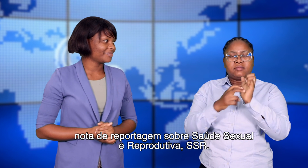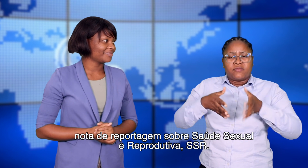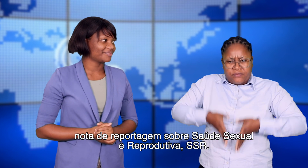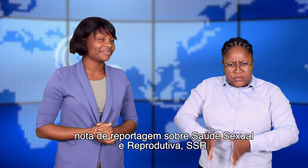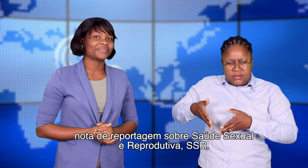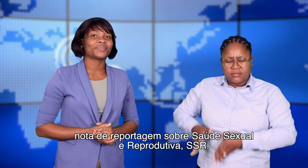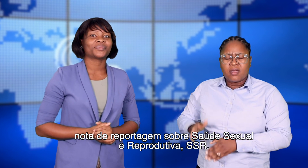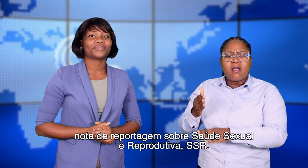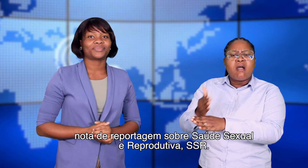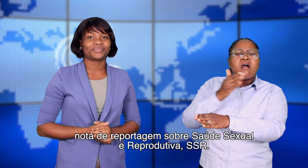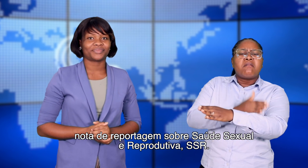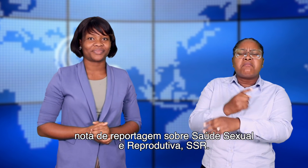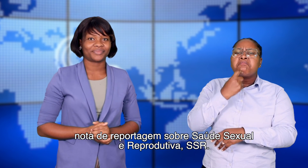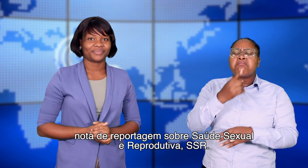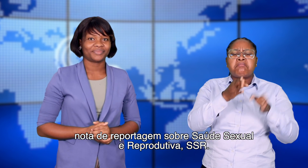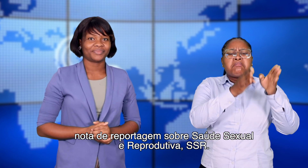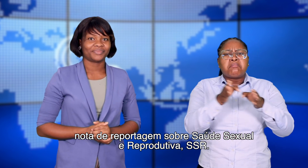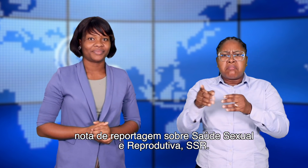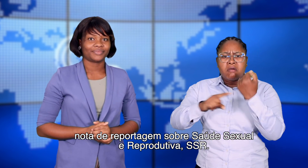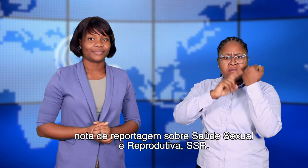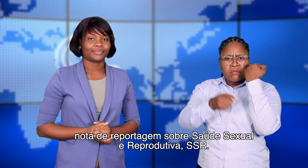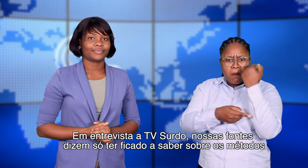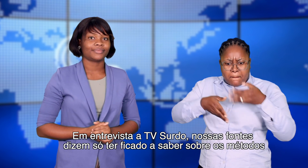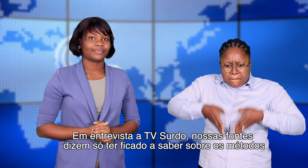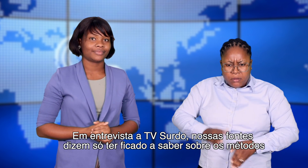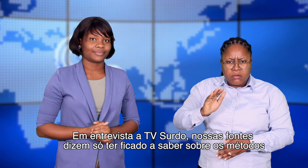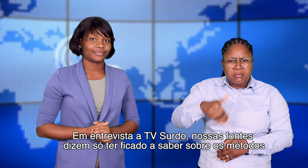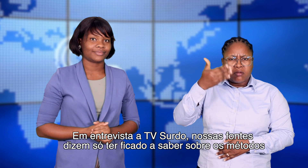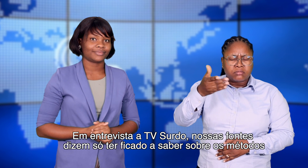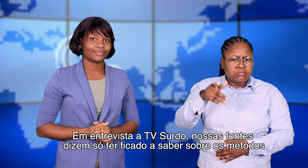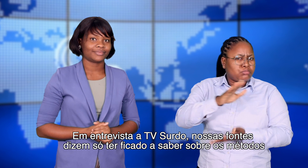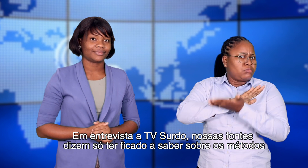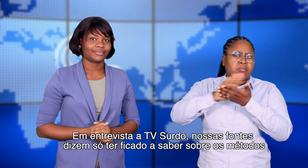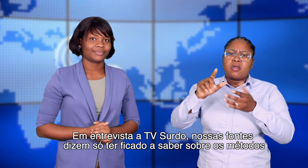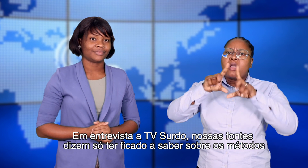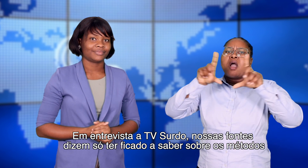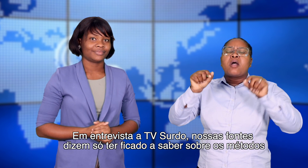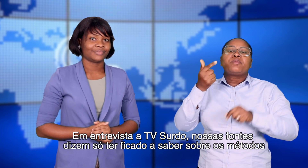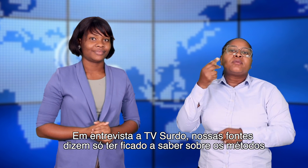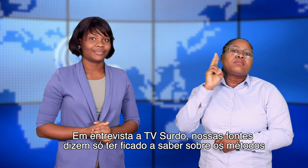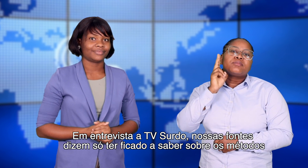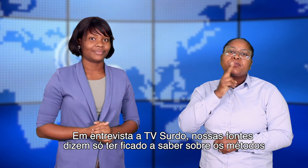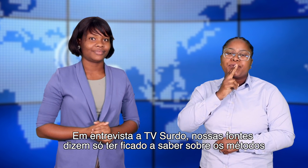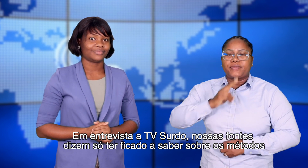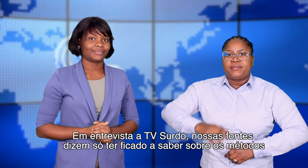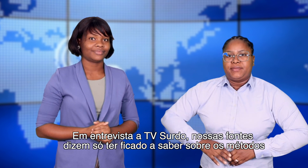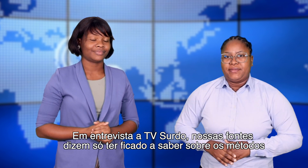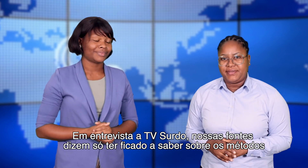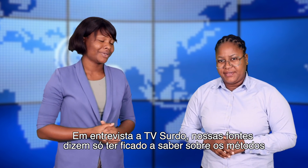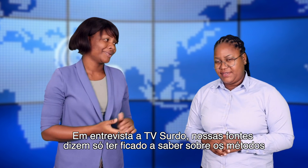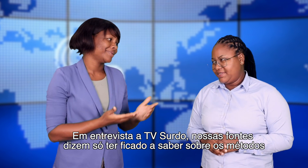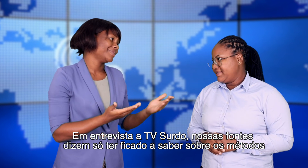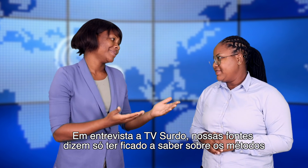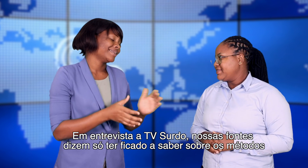nota de reportagem sobre saúde sexual e reprodutiva. Em entrevista à TV Surdo, nossas fontes dizem só ter ficado a